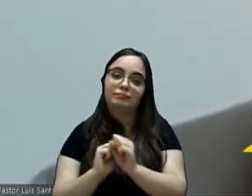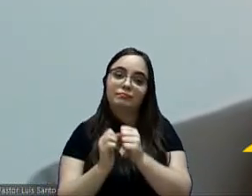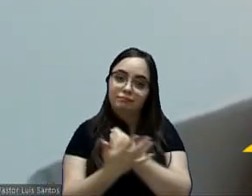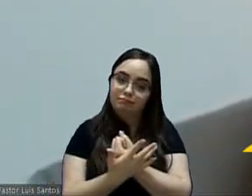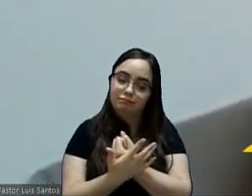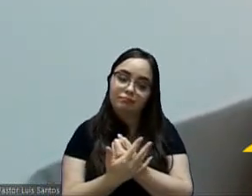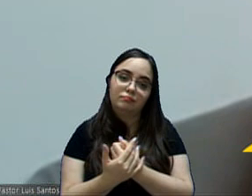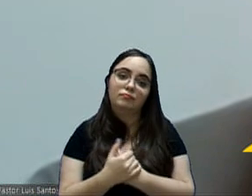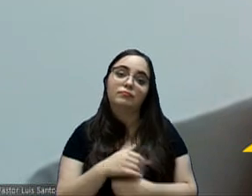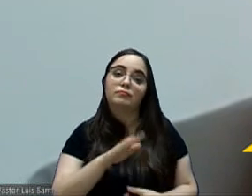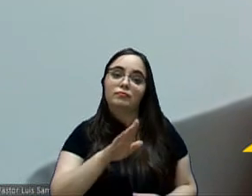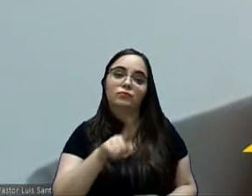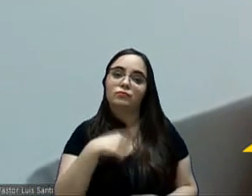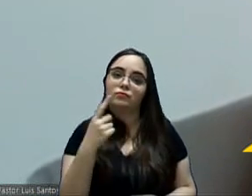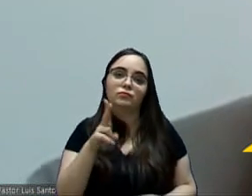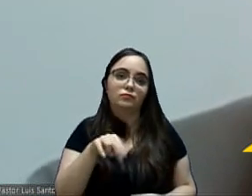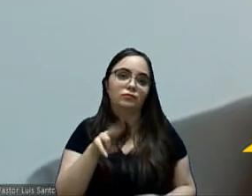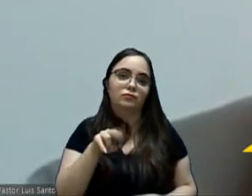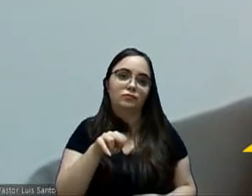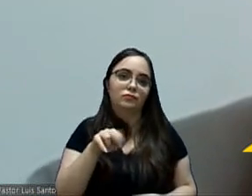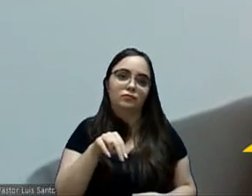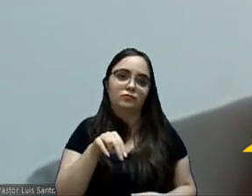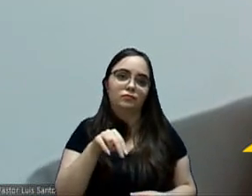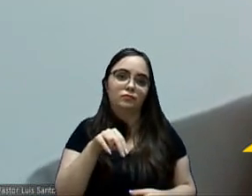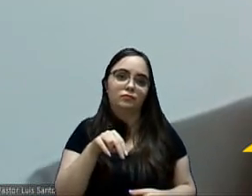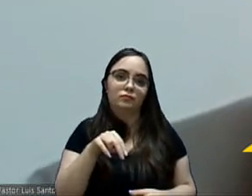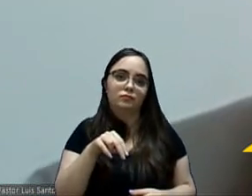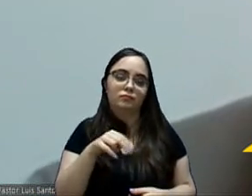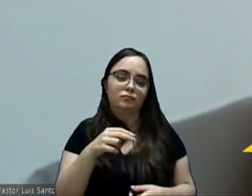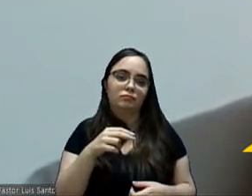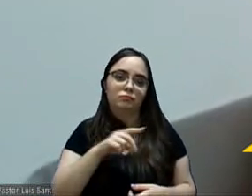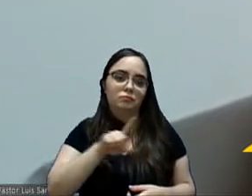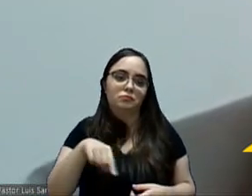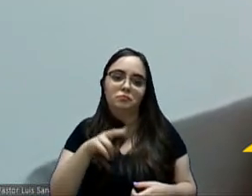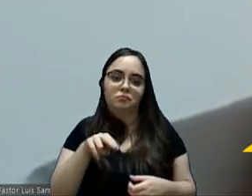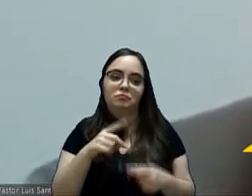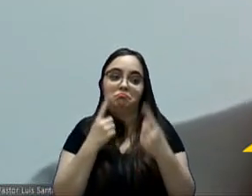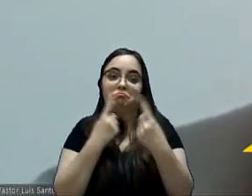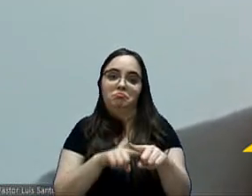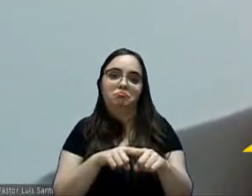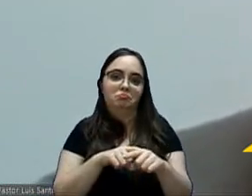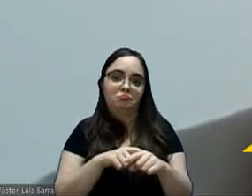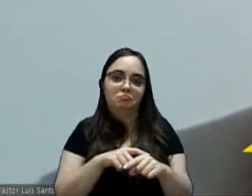mas nunca, nunca cerceamos o direito de ninguém. Não nos sentimos